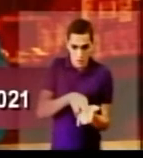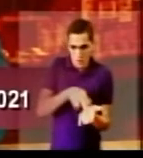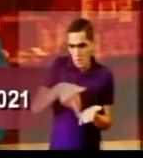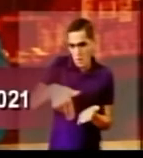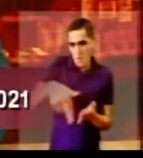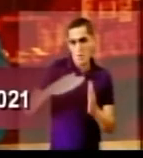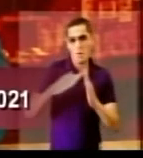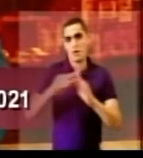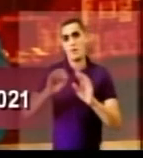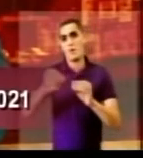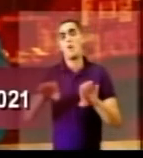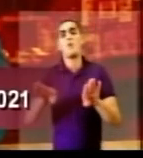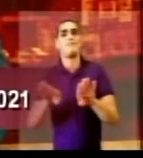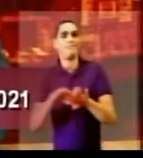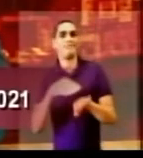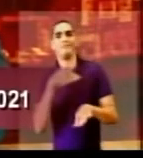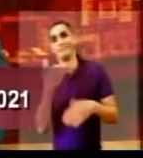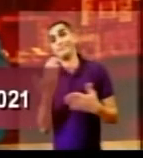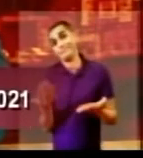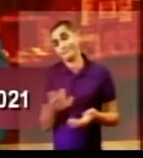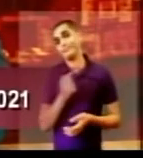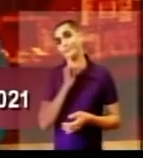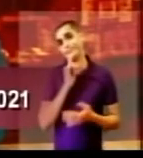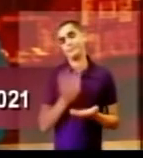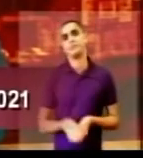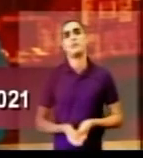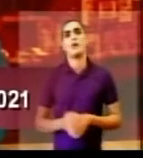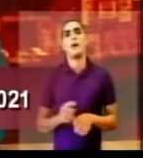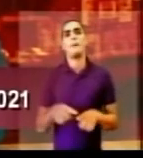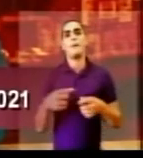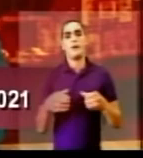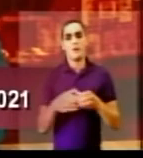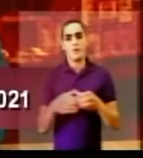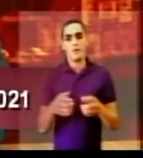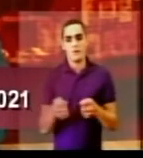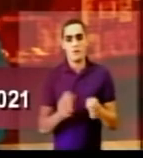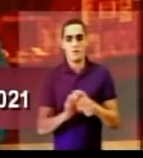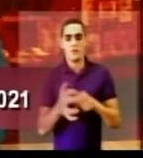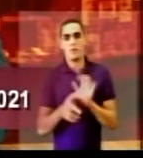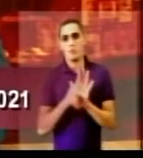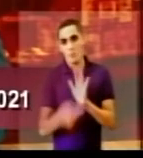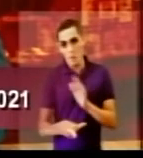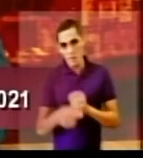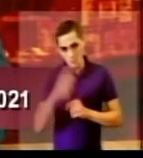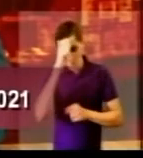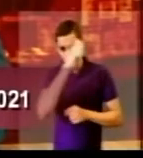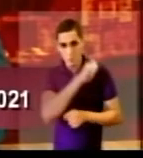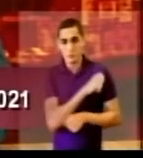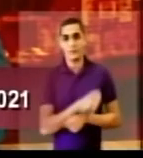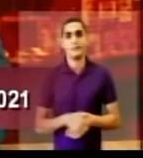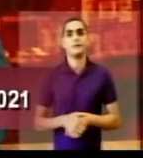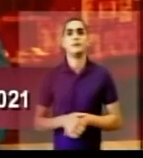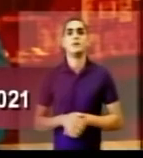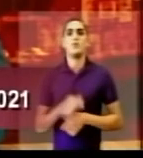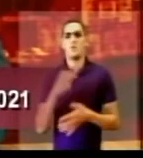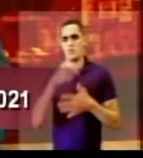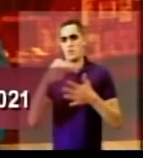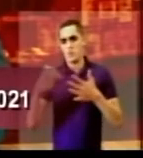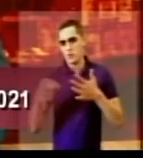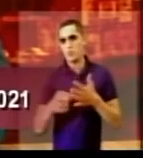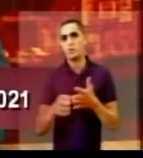que o principal fator que deixou São José do Rio Preto na fase